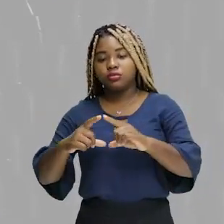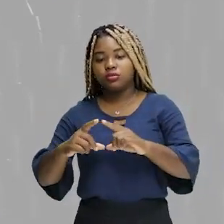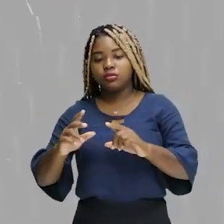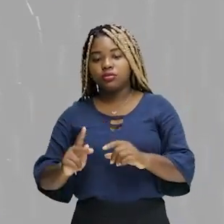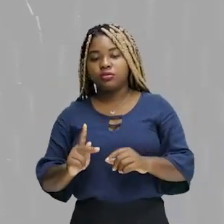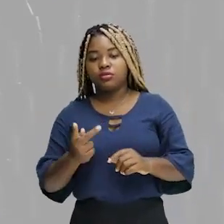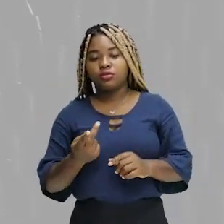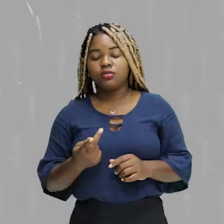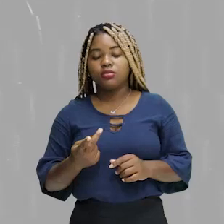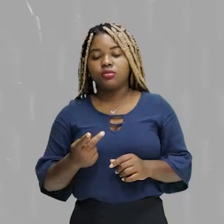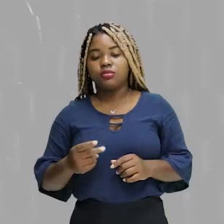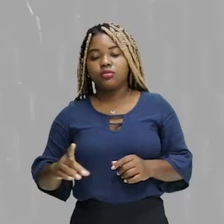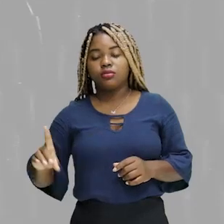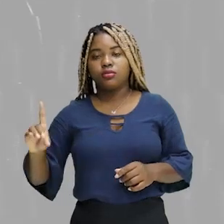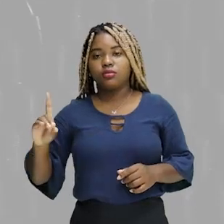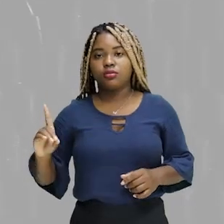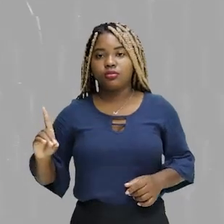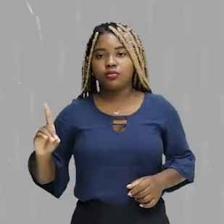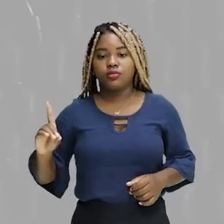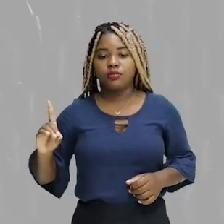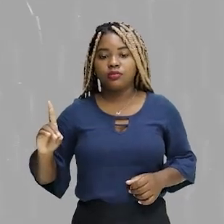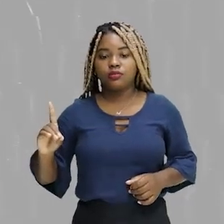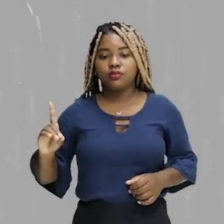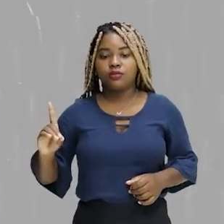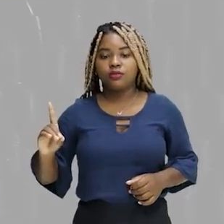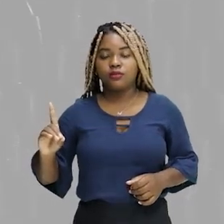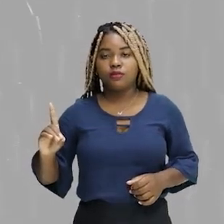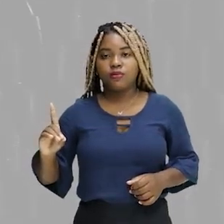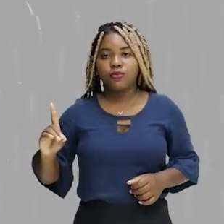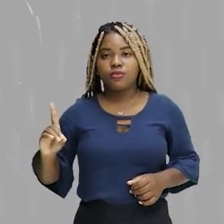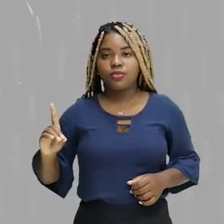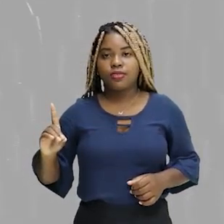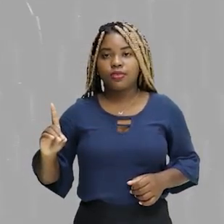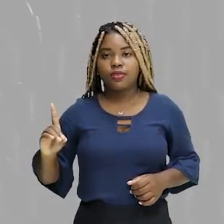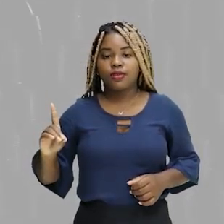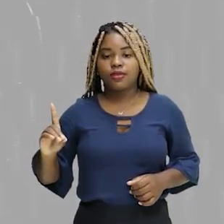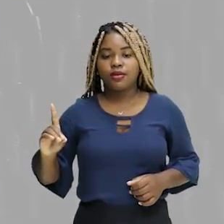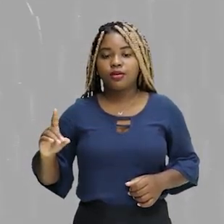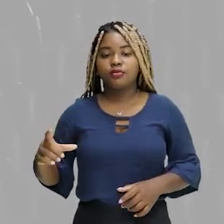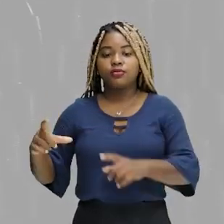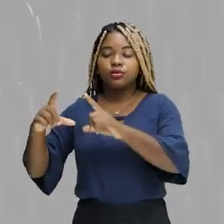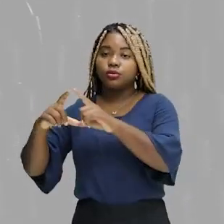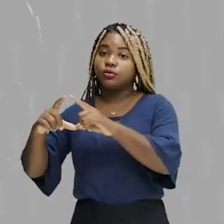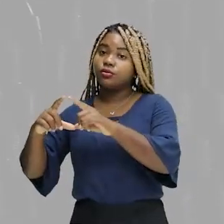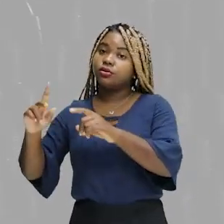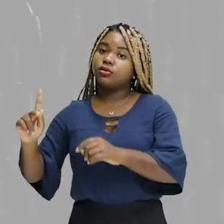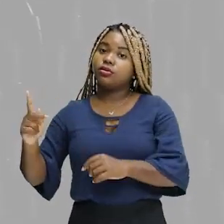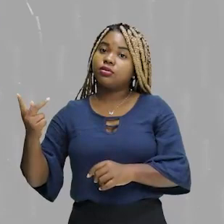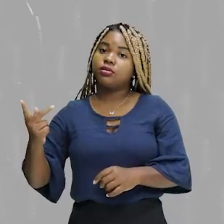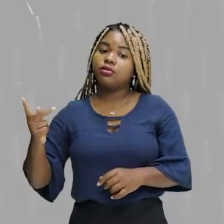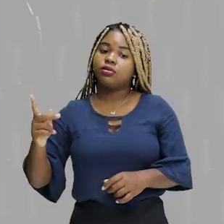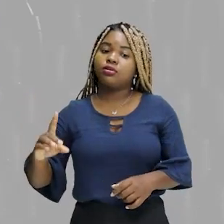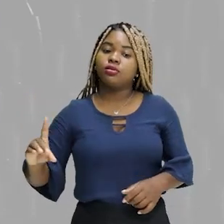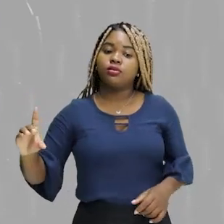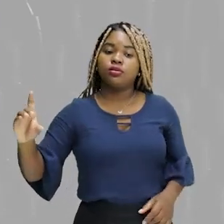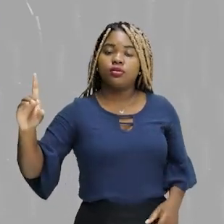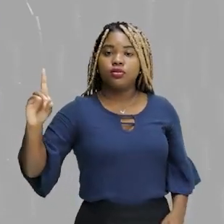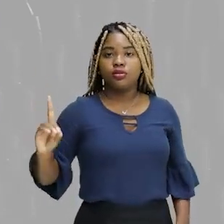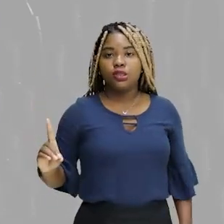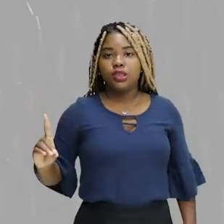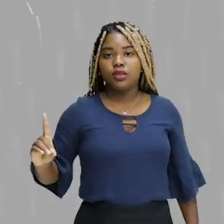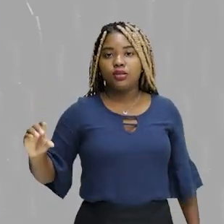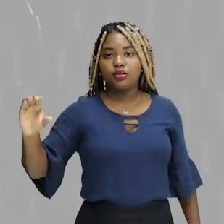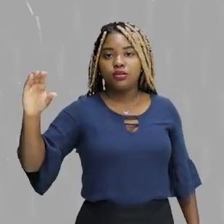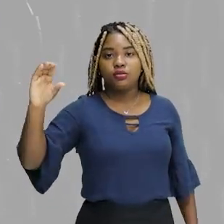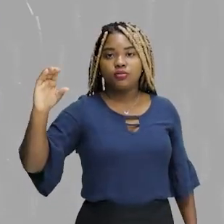Esse B gerando D, que vamos ter um outro ΔH. E D gerando